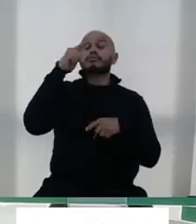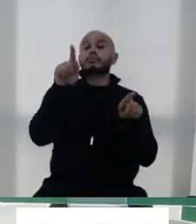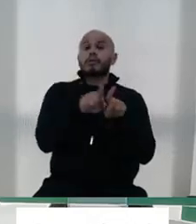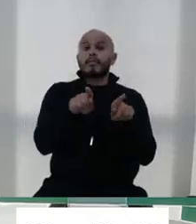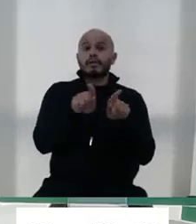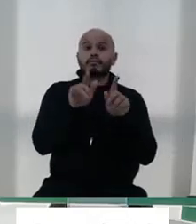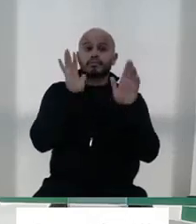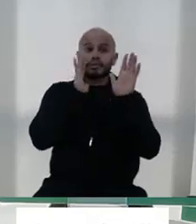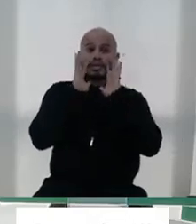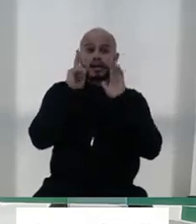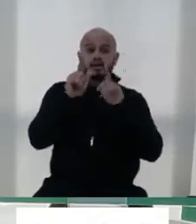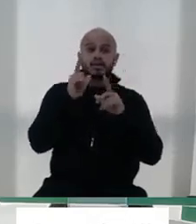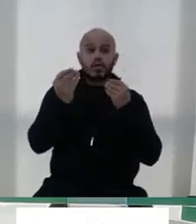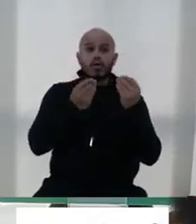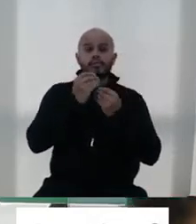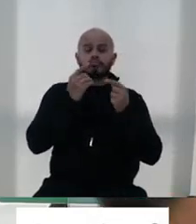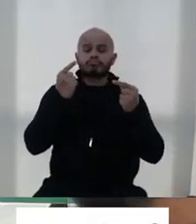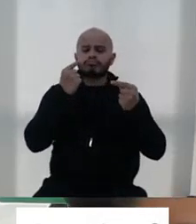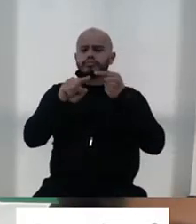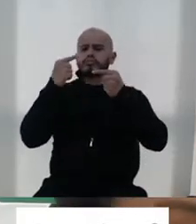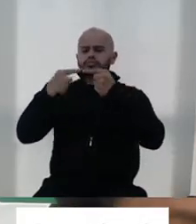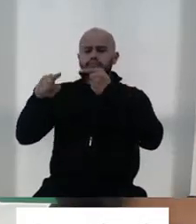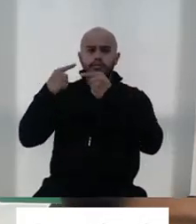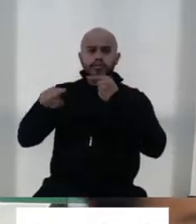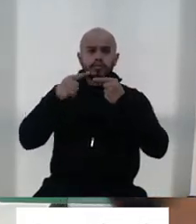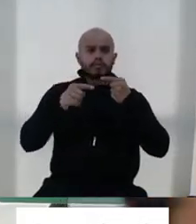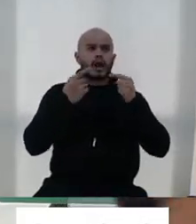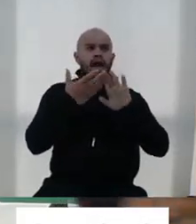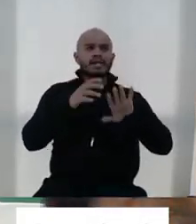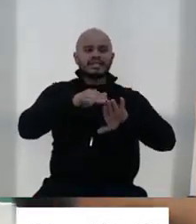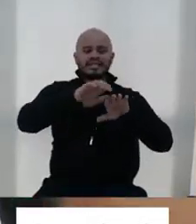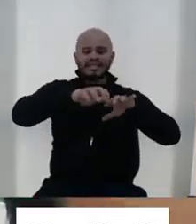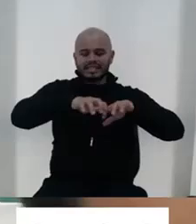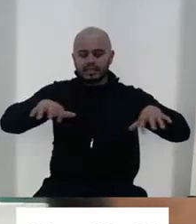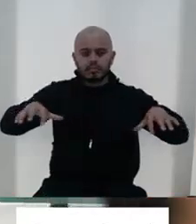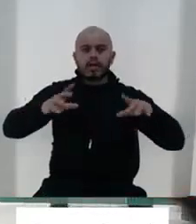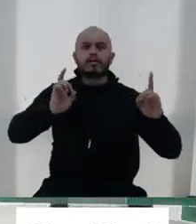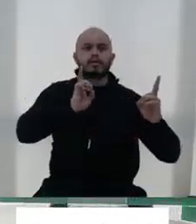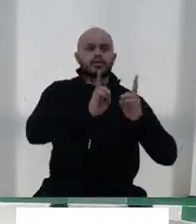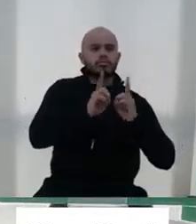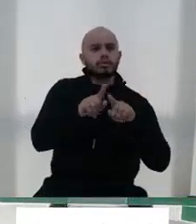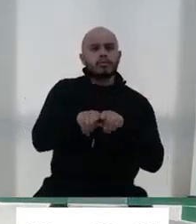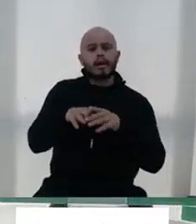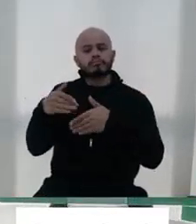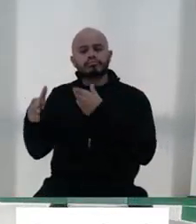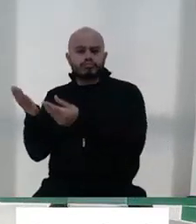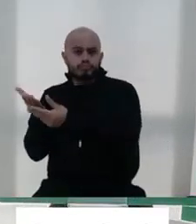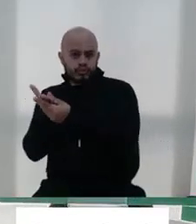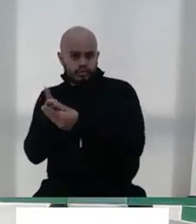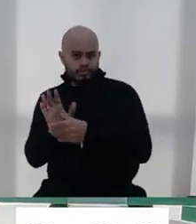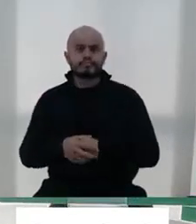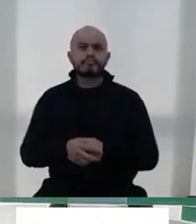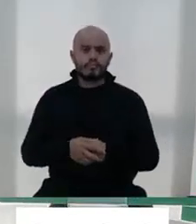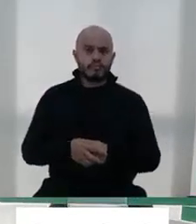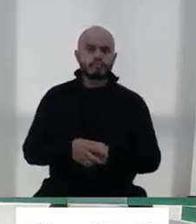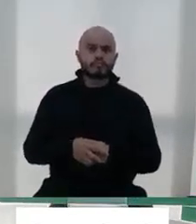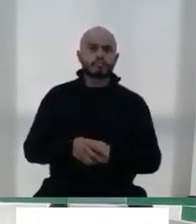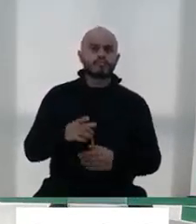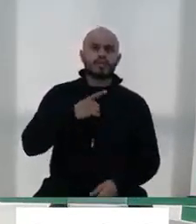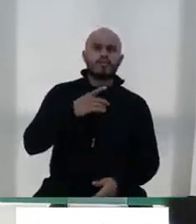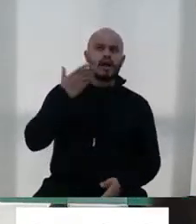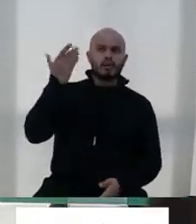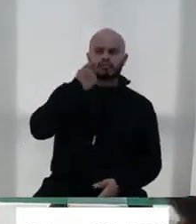deliberação da incompatibilidade da separação entre o atendimento e a condução do processo, né? Recentemente, nós tivemos uma decisão